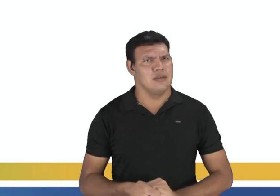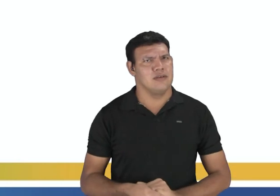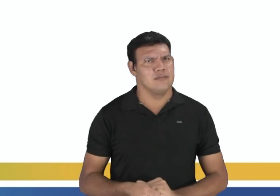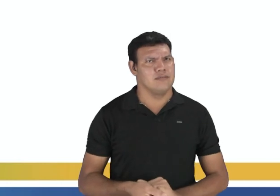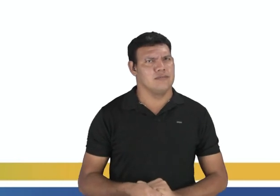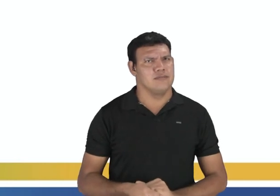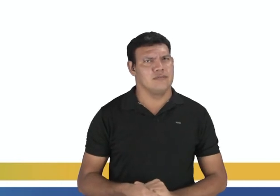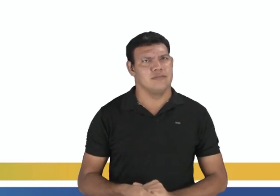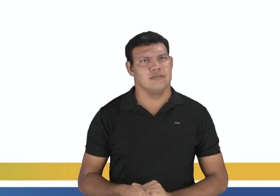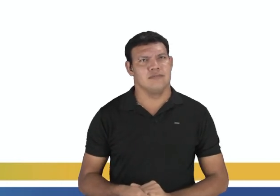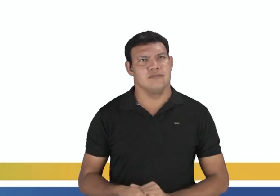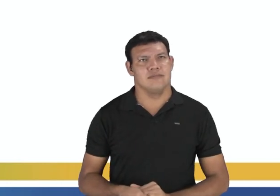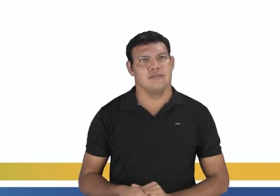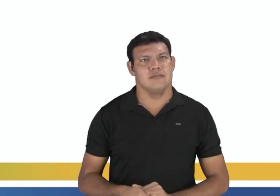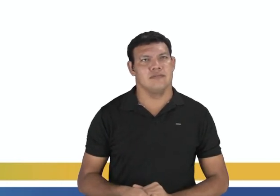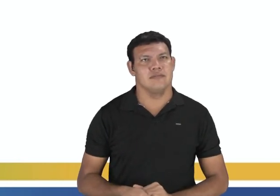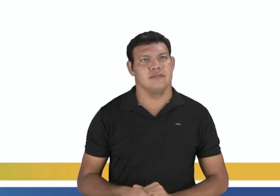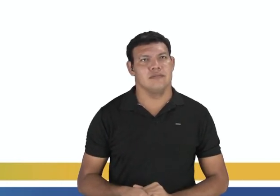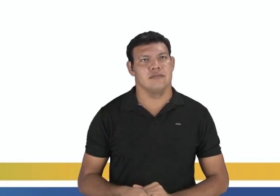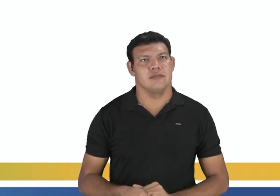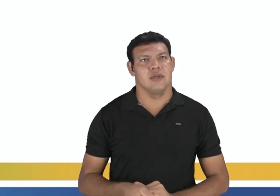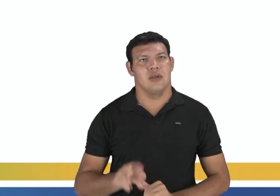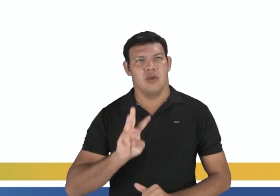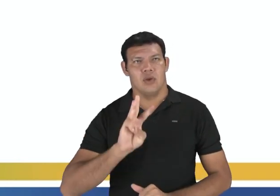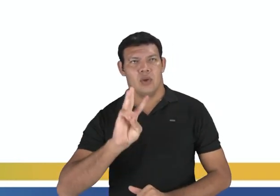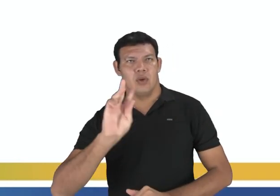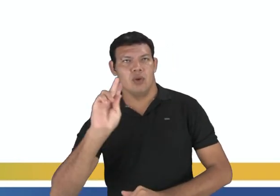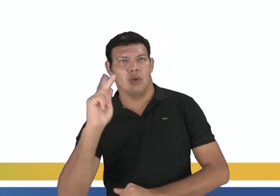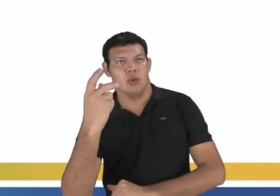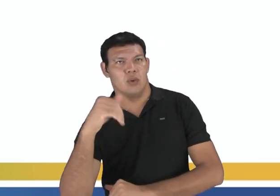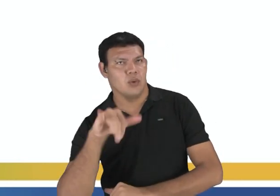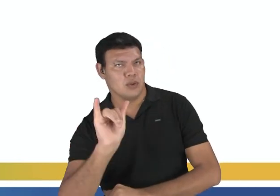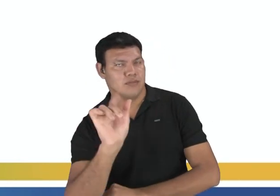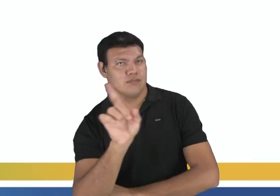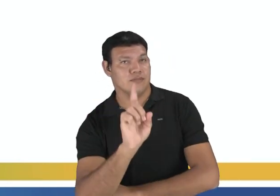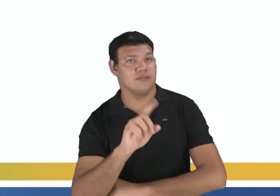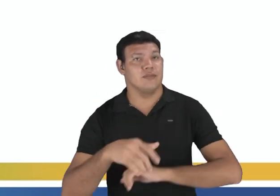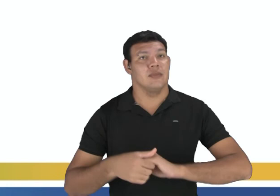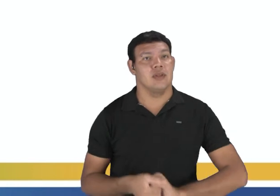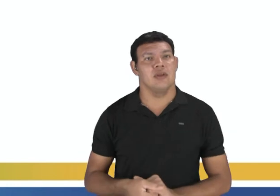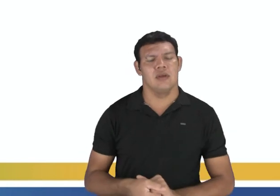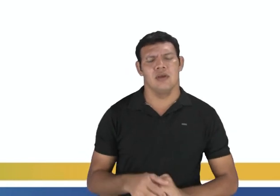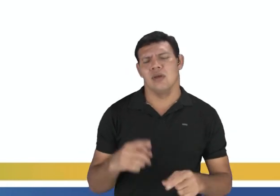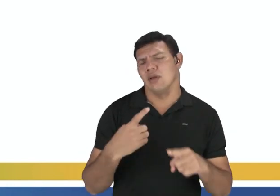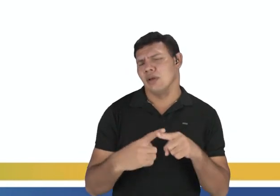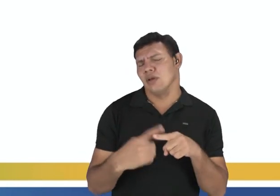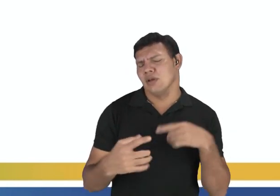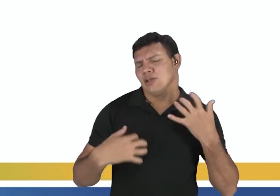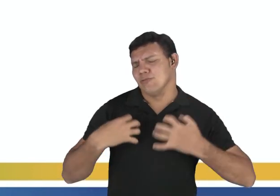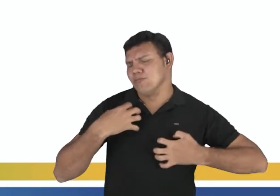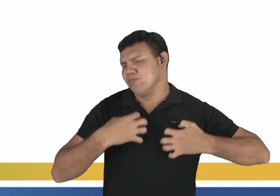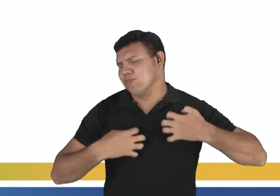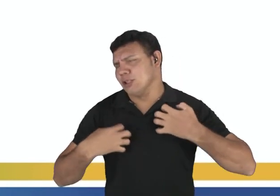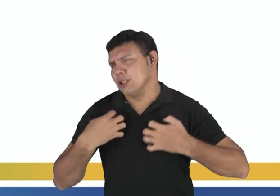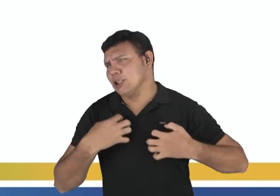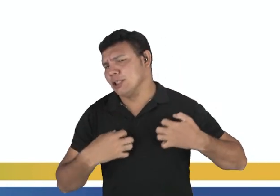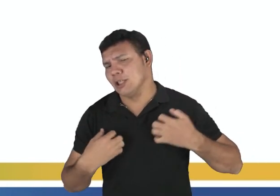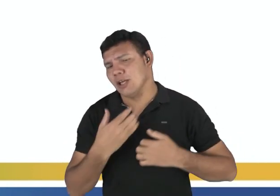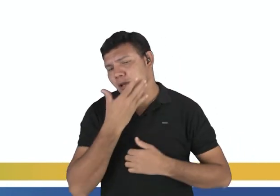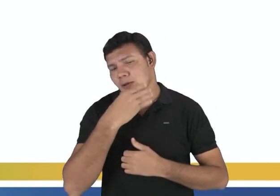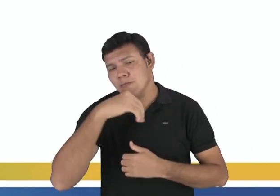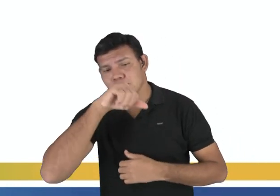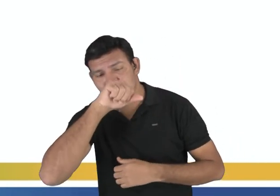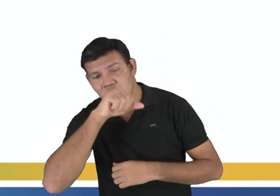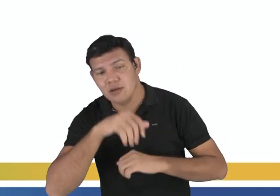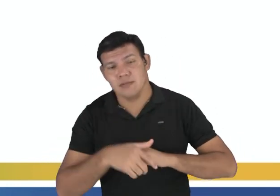ser porque para a resposta. Why é só porque para a pergunta. Por que Ip fica chateada com seu pai?